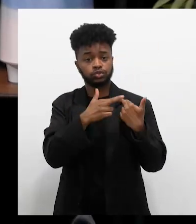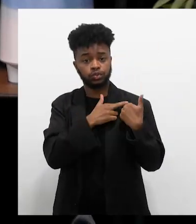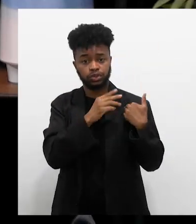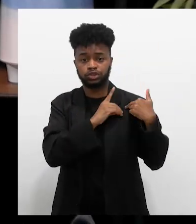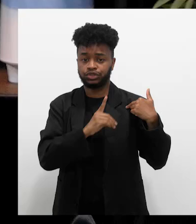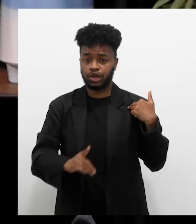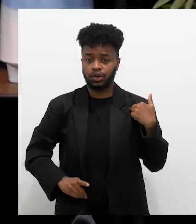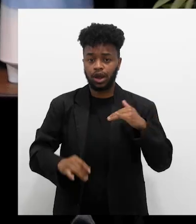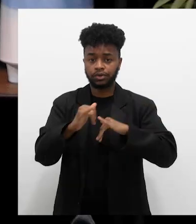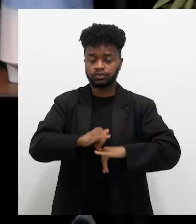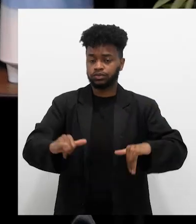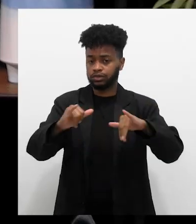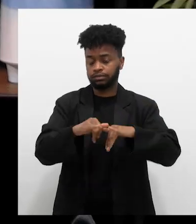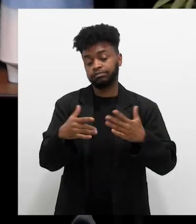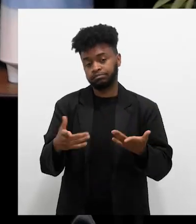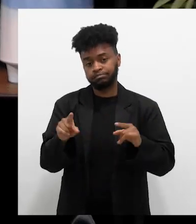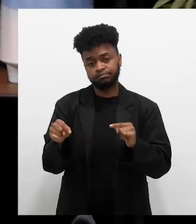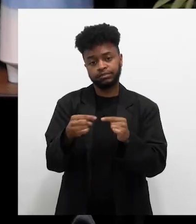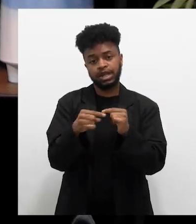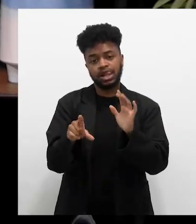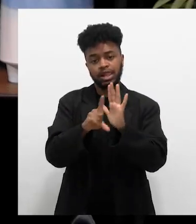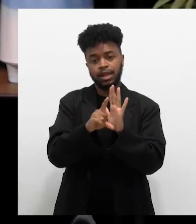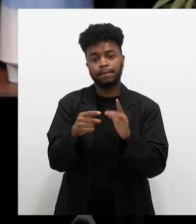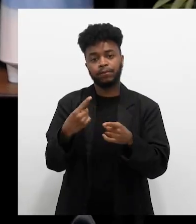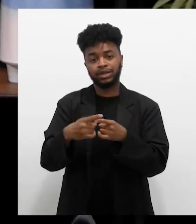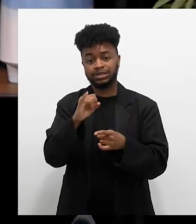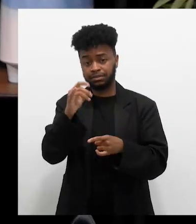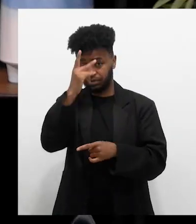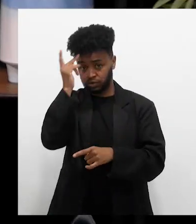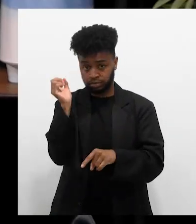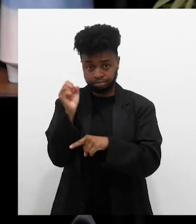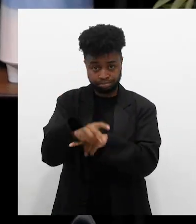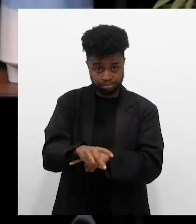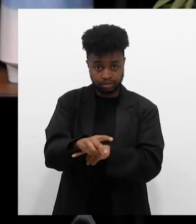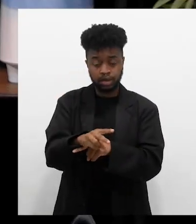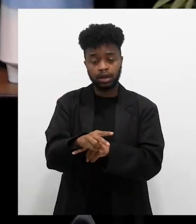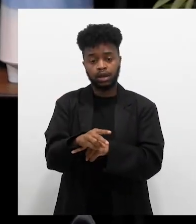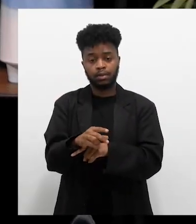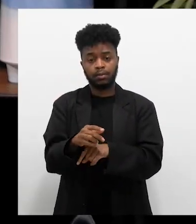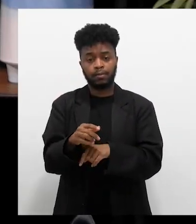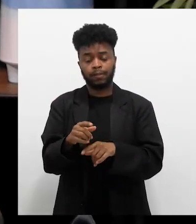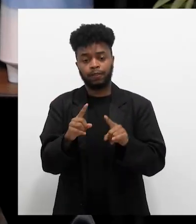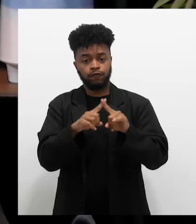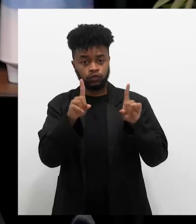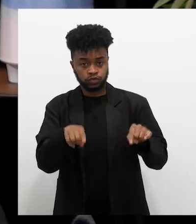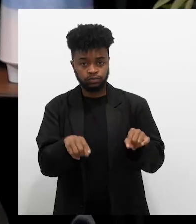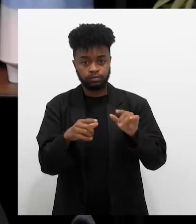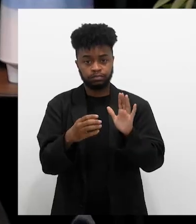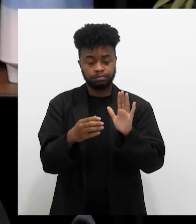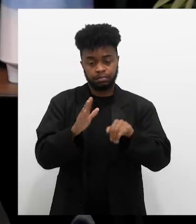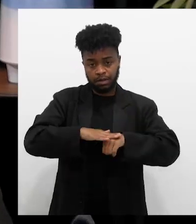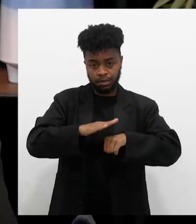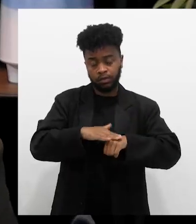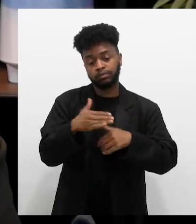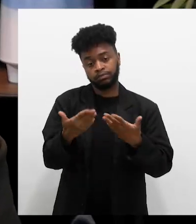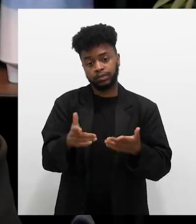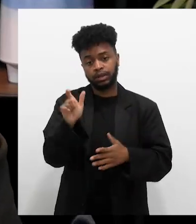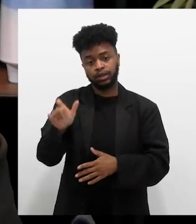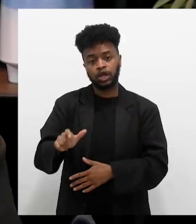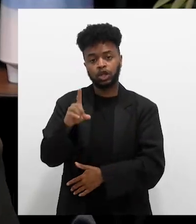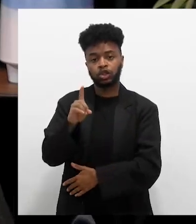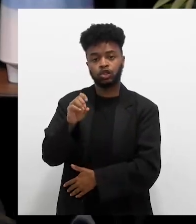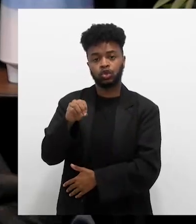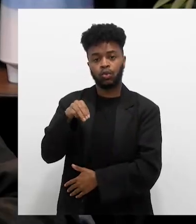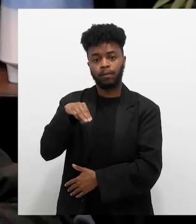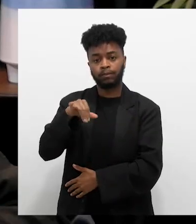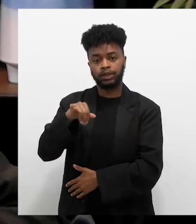protodiácono, por anunciar. Então, está na lei. Então, aquela pessoa que ocupa aquele cargo, aquela posição, é quem vai anunciar. Atual, Dominique Mamberti, cardeal